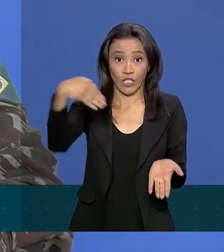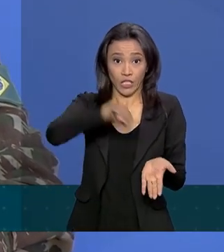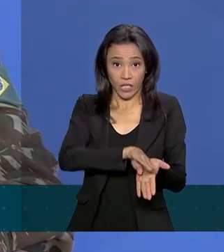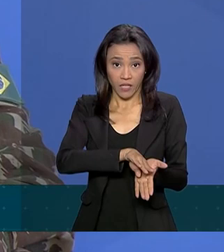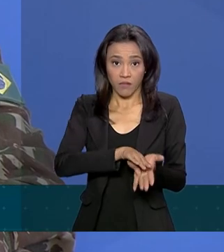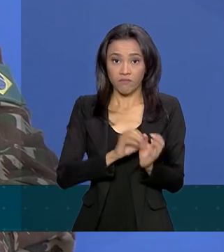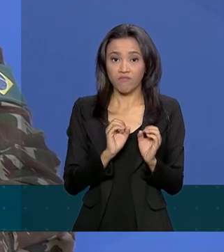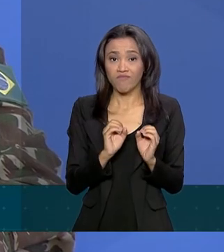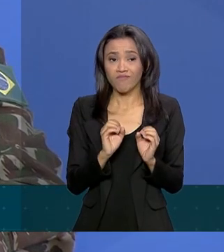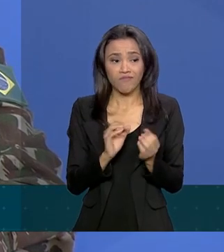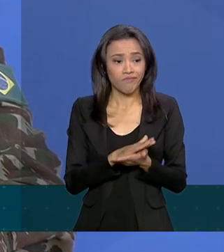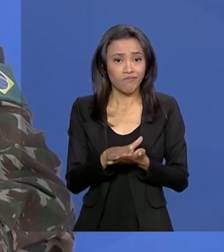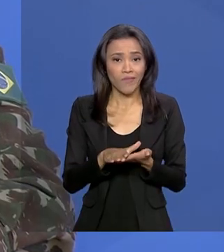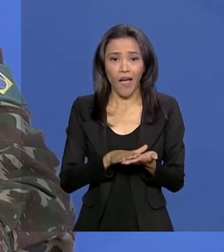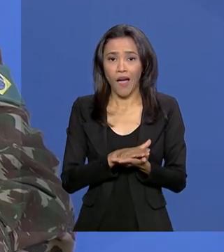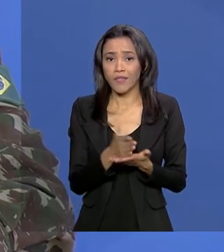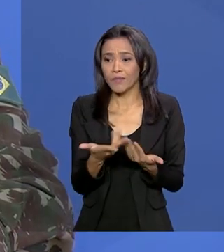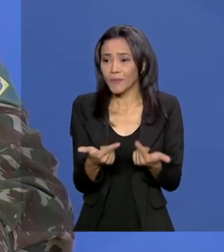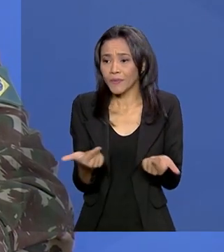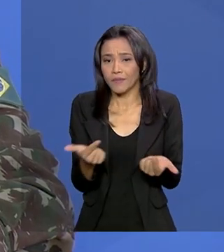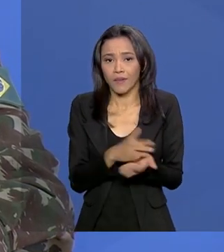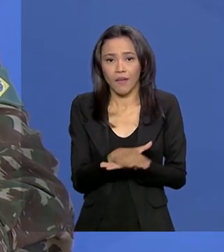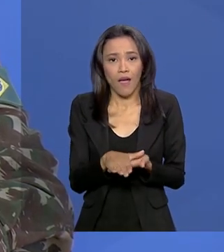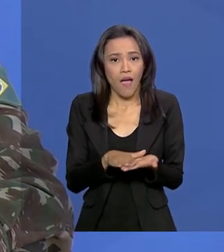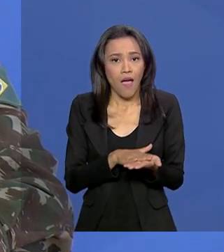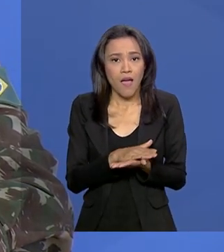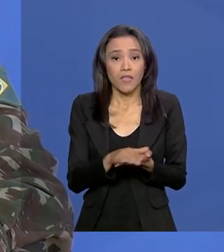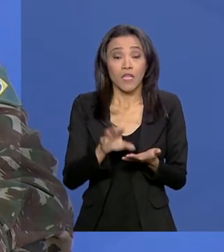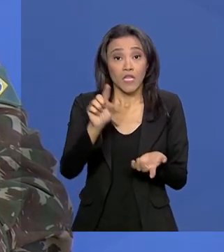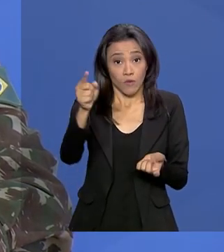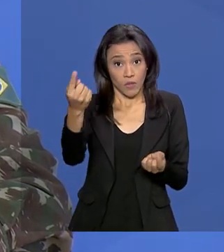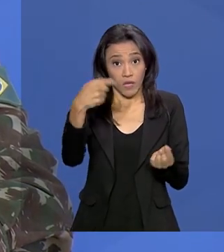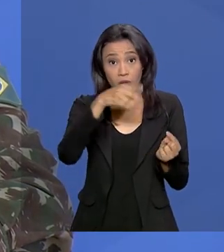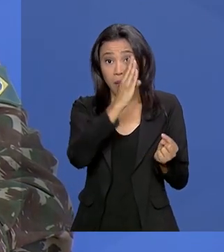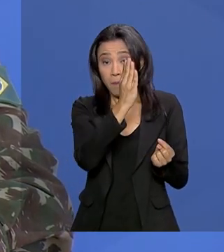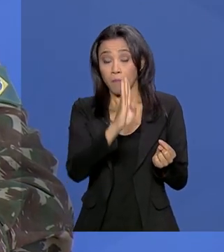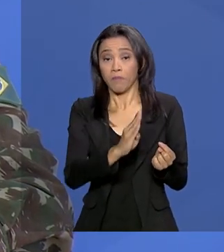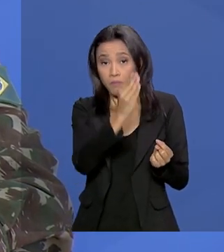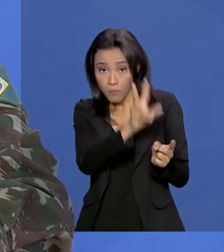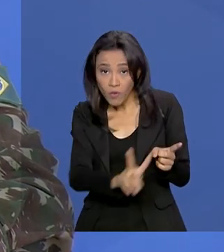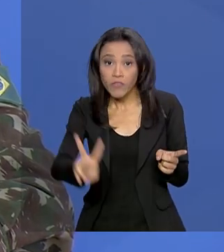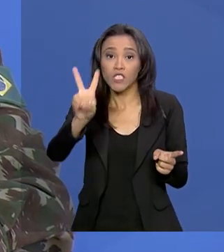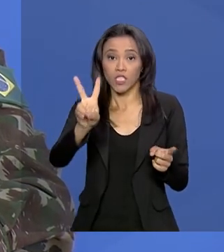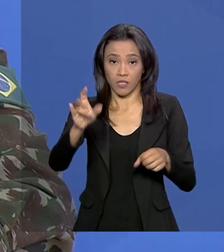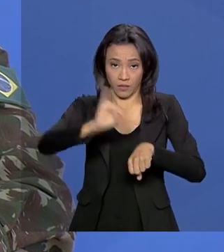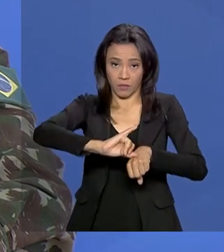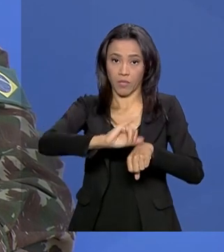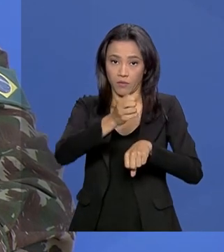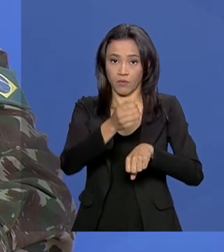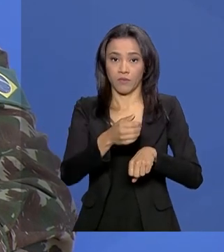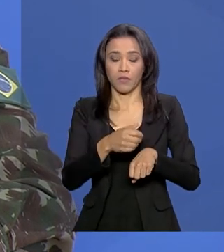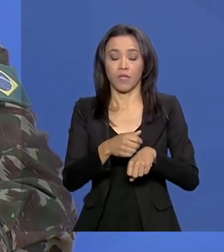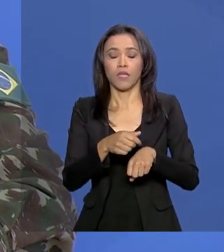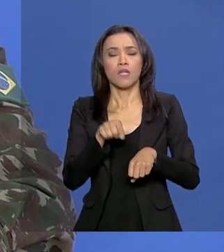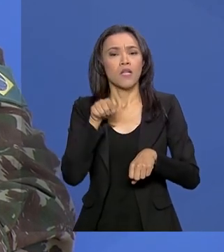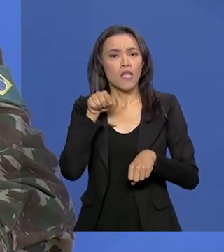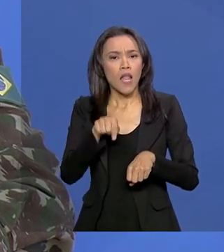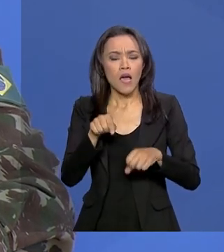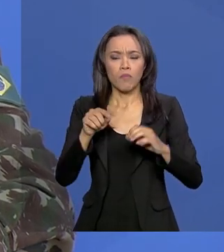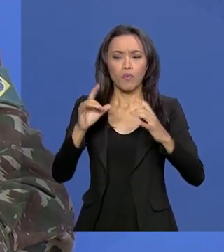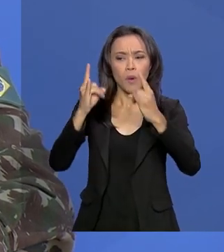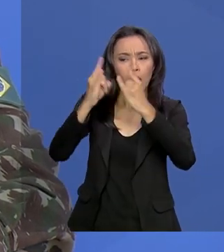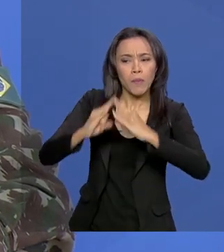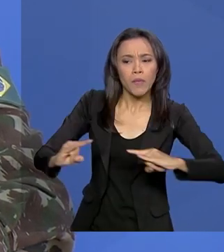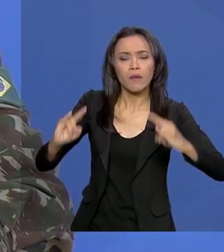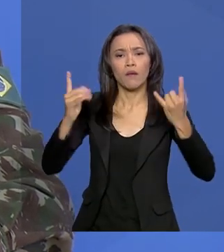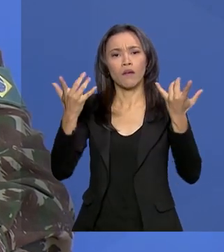sem nada. E quando ele parte de Pacaraima já para Boa Vista, para um abrigamento ou para